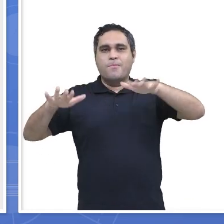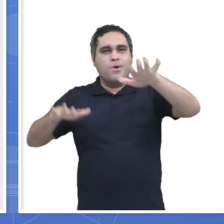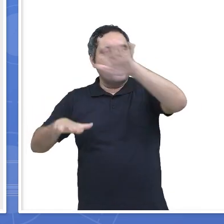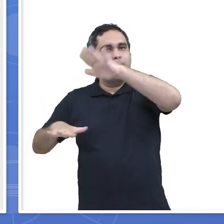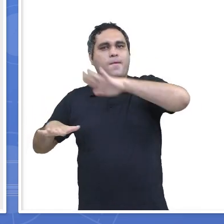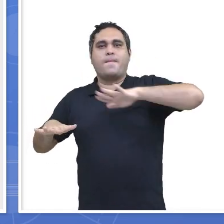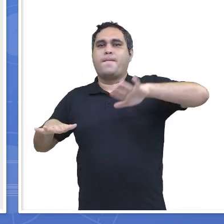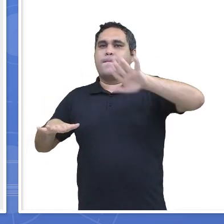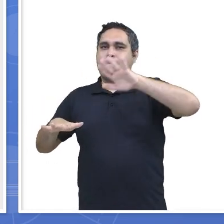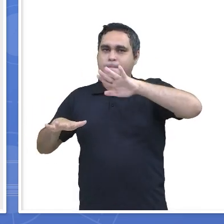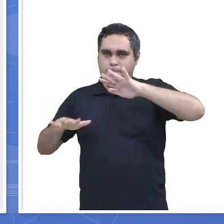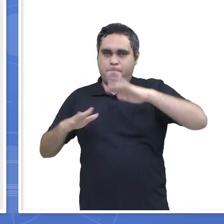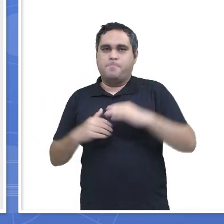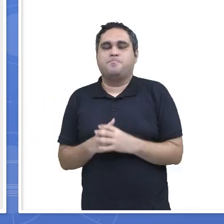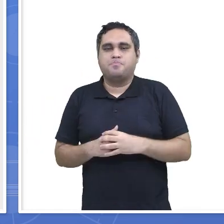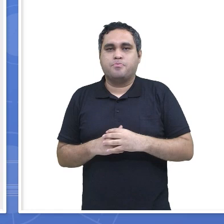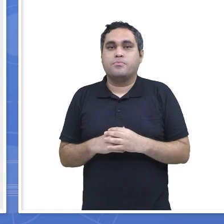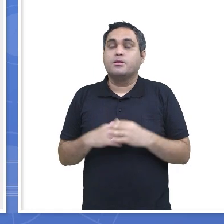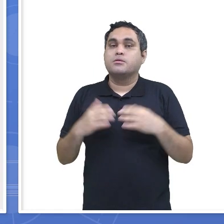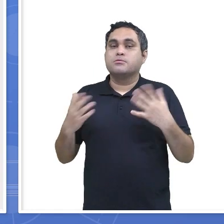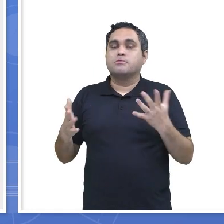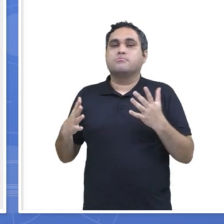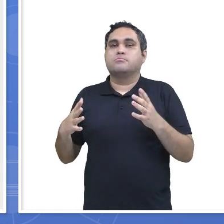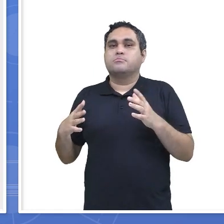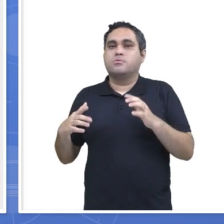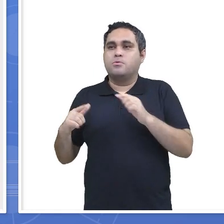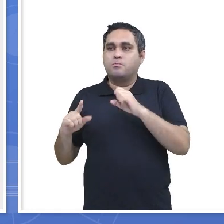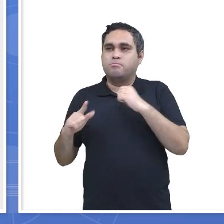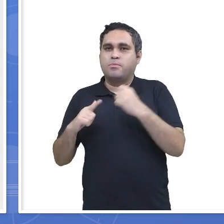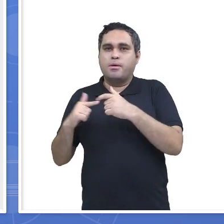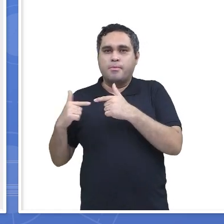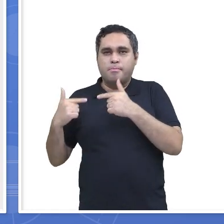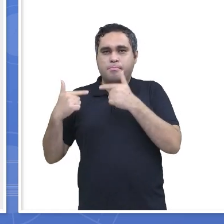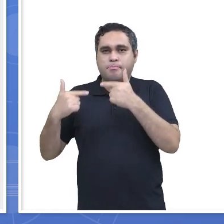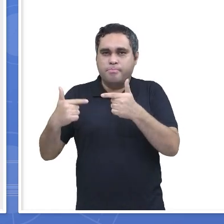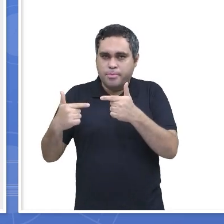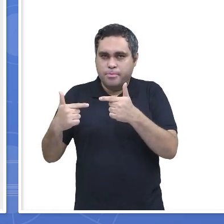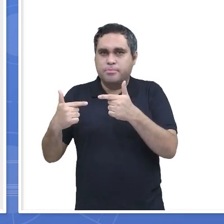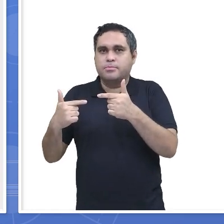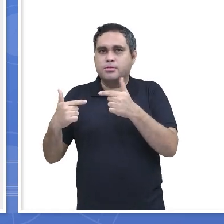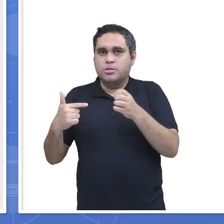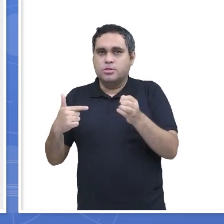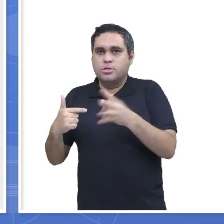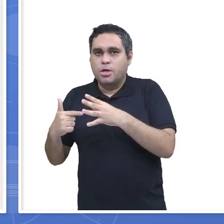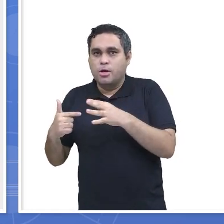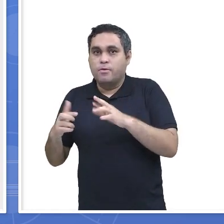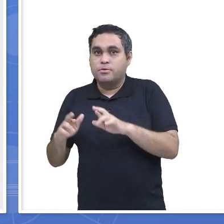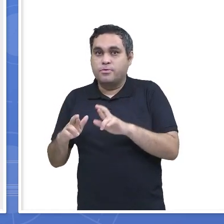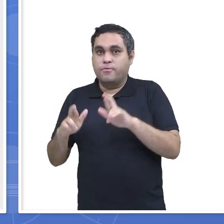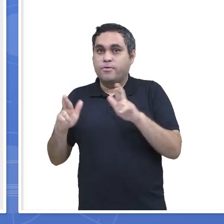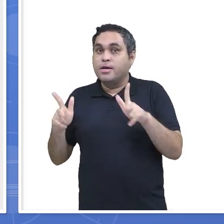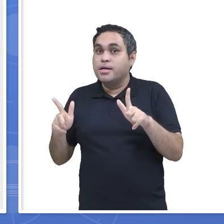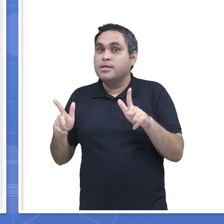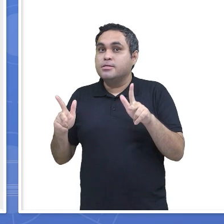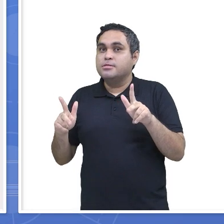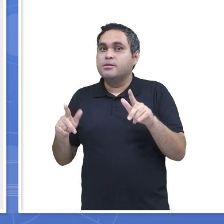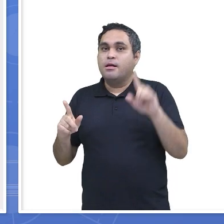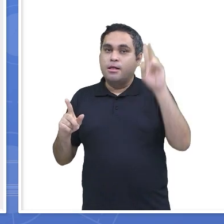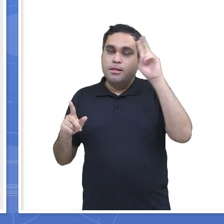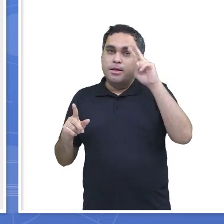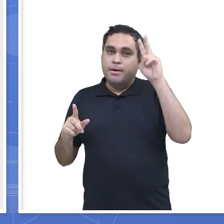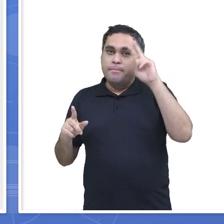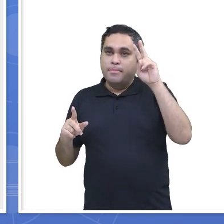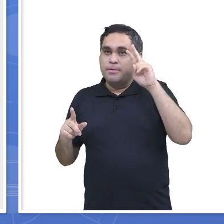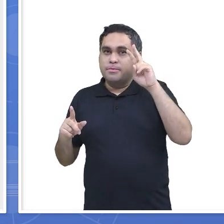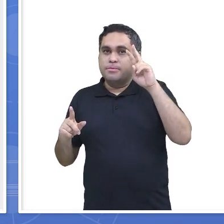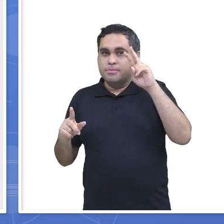em termos sociais. Então, veja, os movimentos saem daquele do seu ambiente e eles